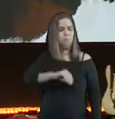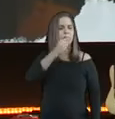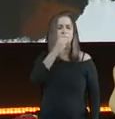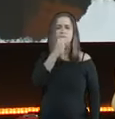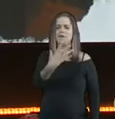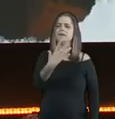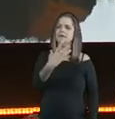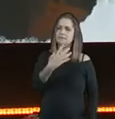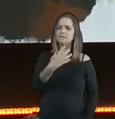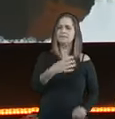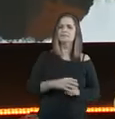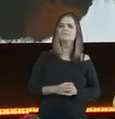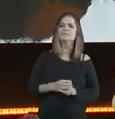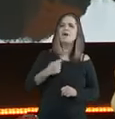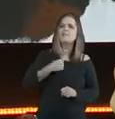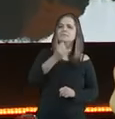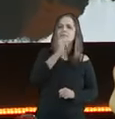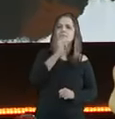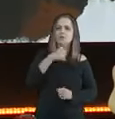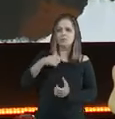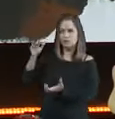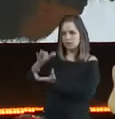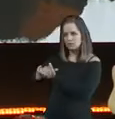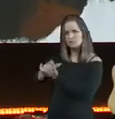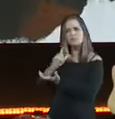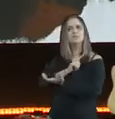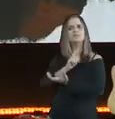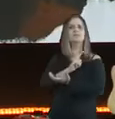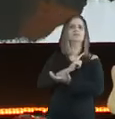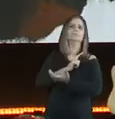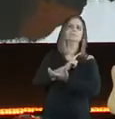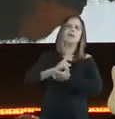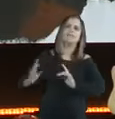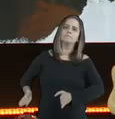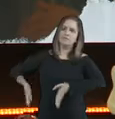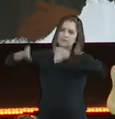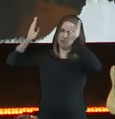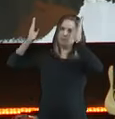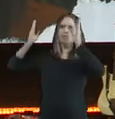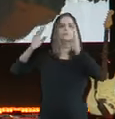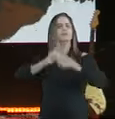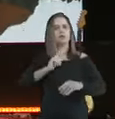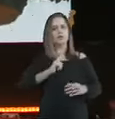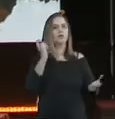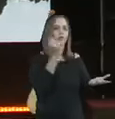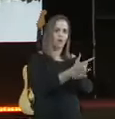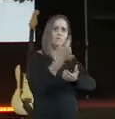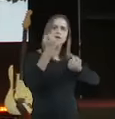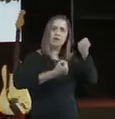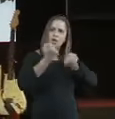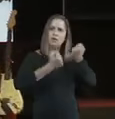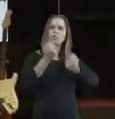Eu casei já com apartamento quitado na Ilha do Governador, 2 quadras da praia, eu com carro zero, Bianca com carro zero.